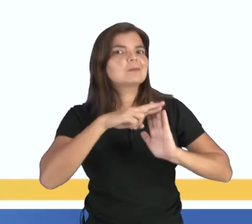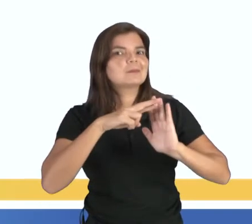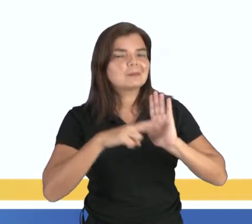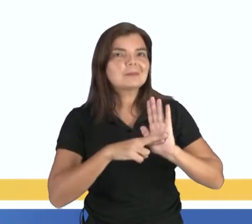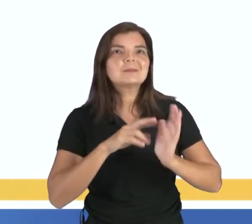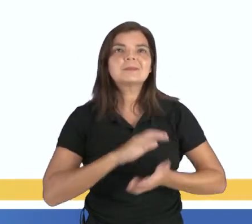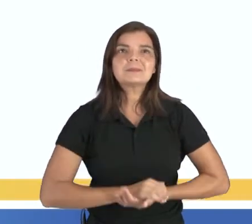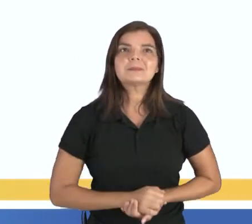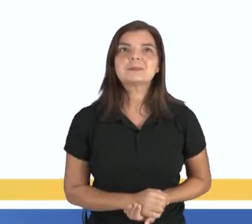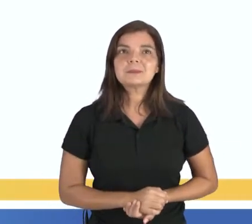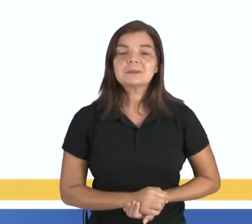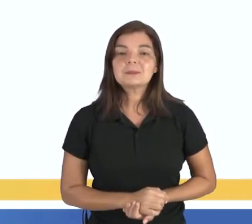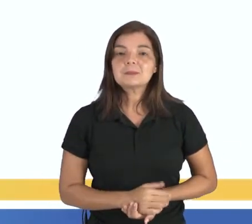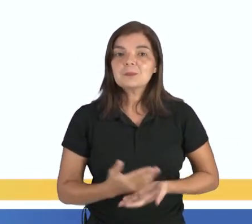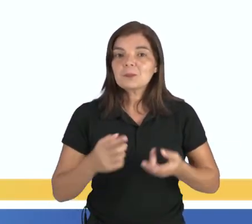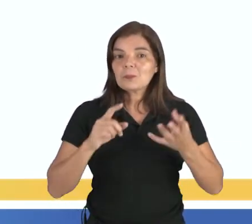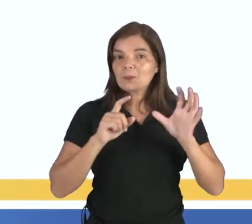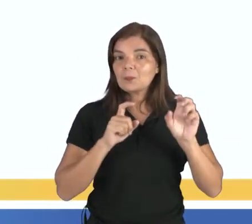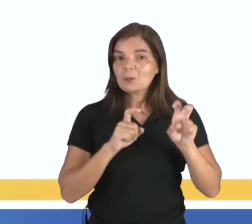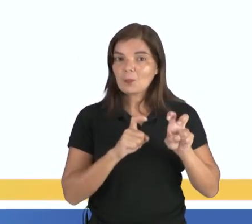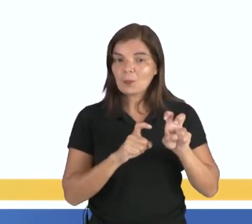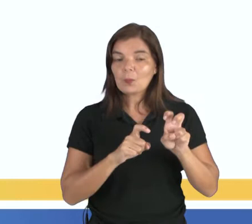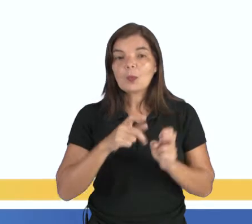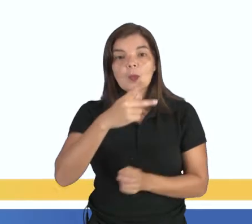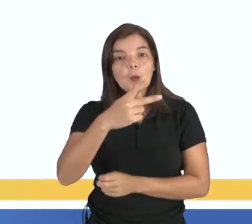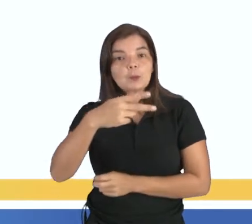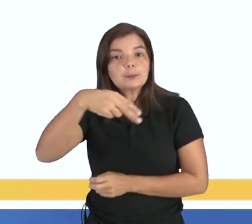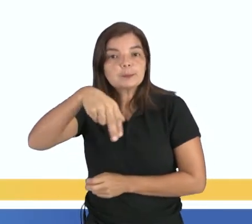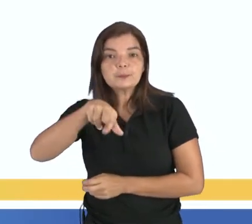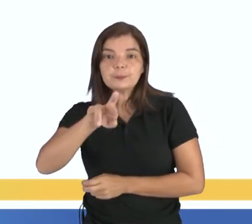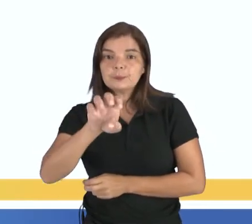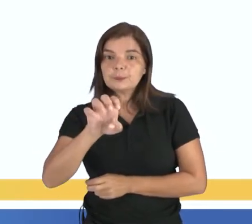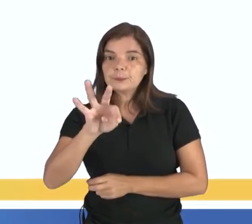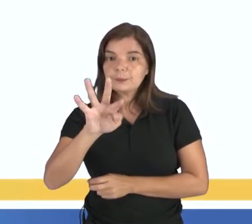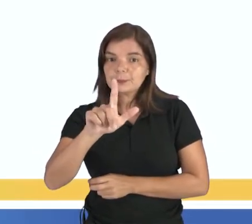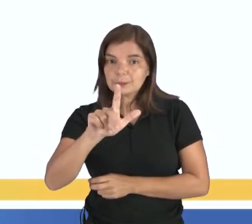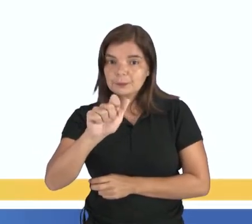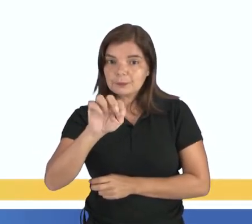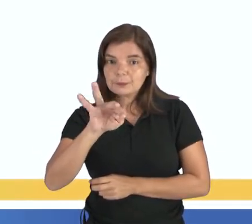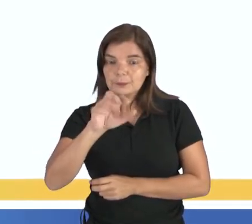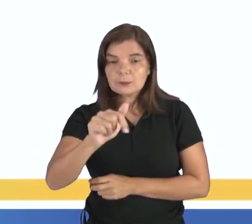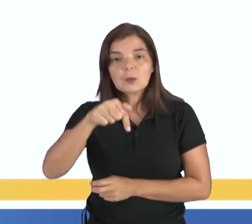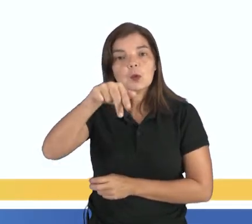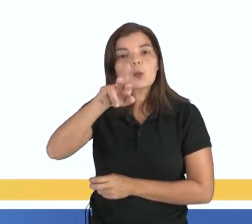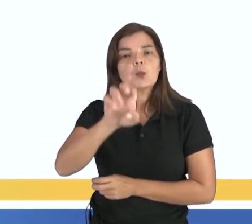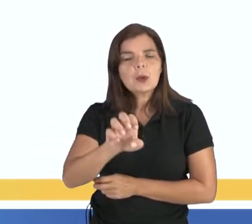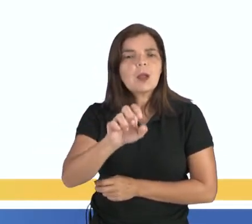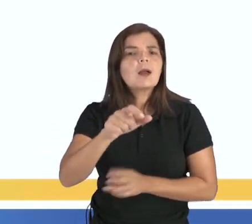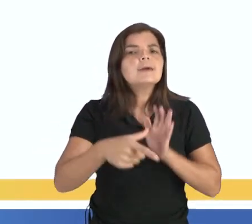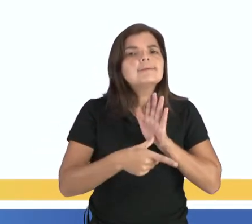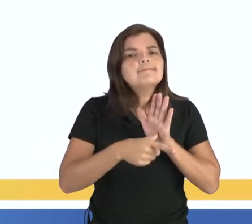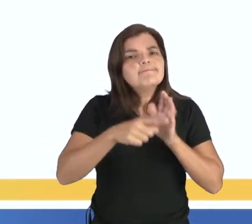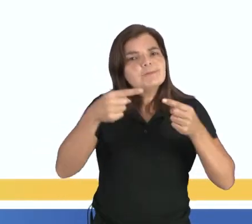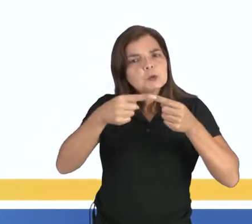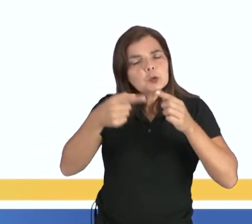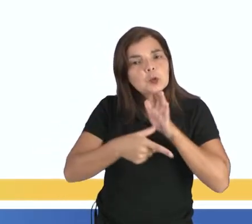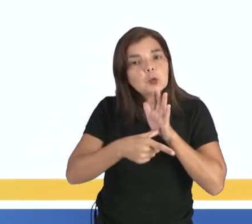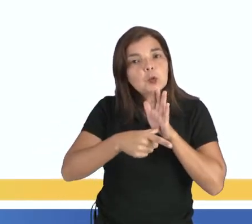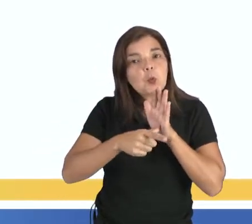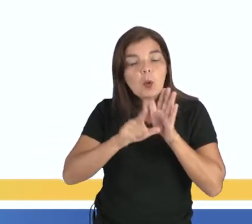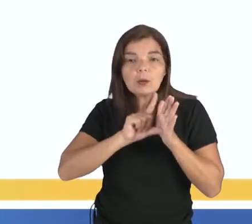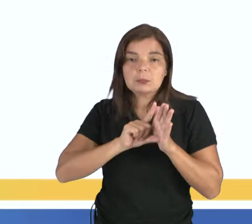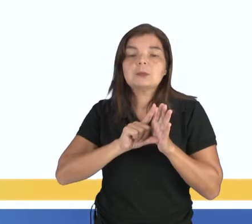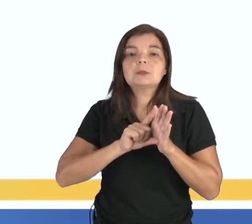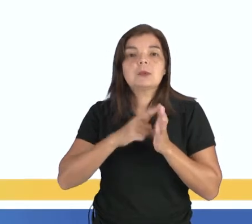bom? 5. Quando o pronome relativo que concordar com o antecedente, eu